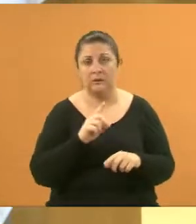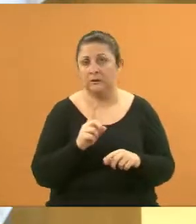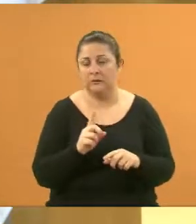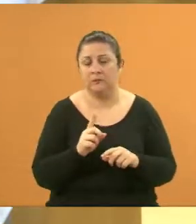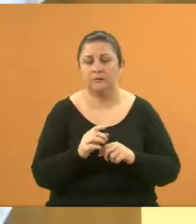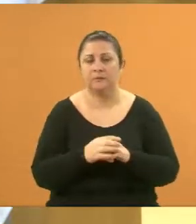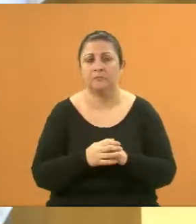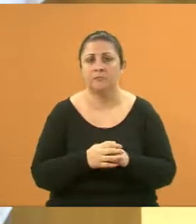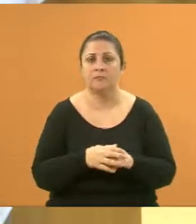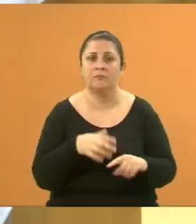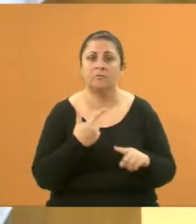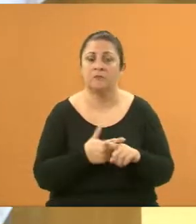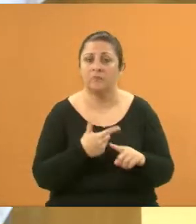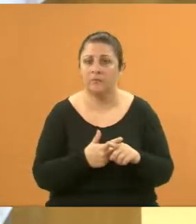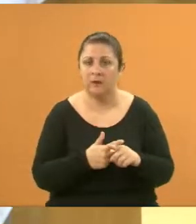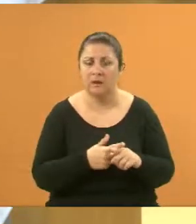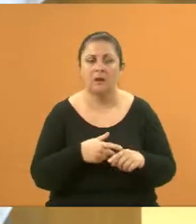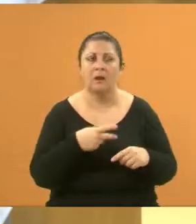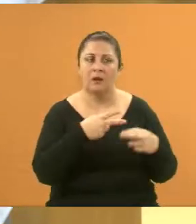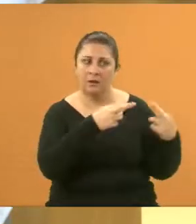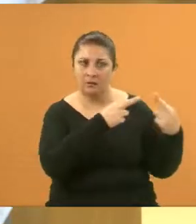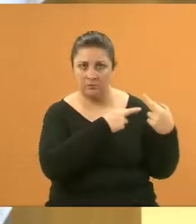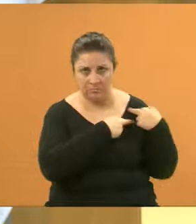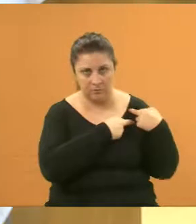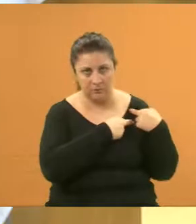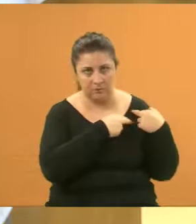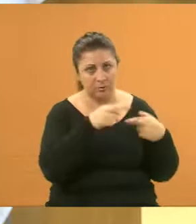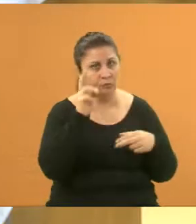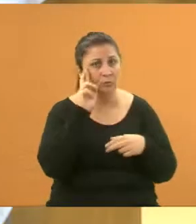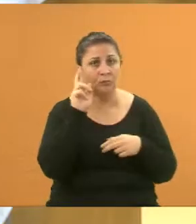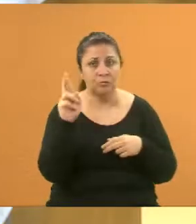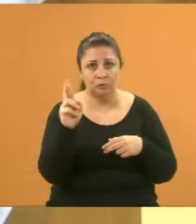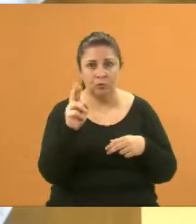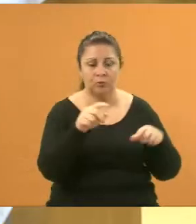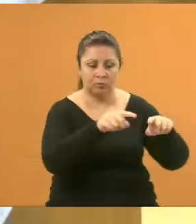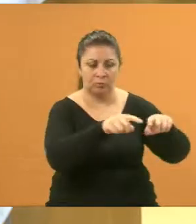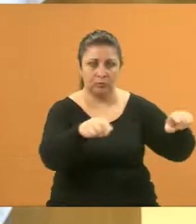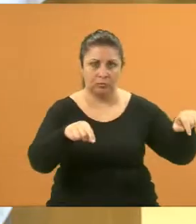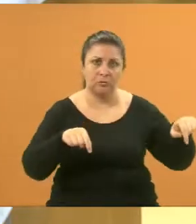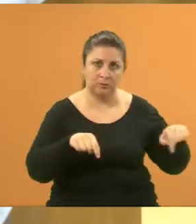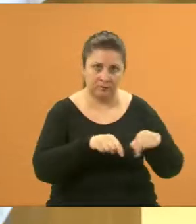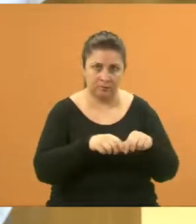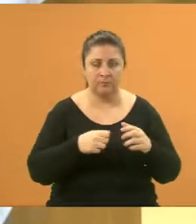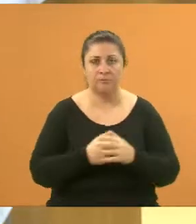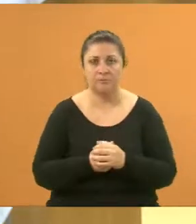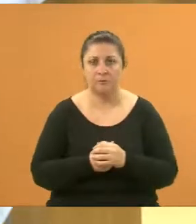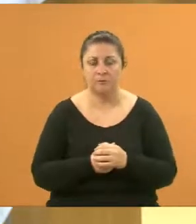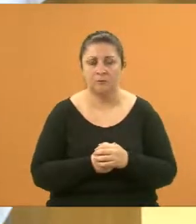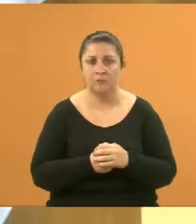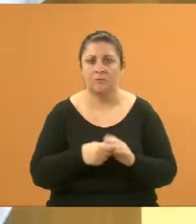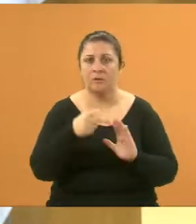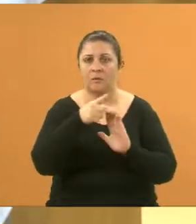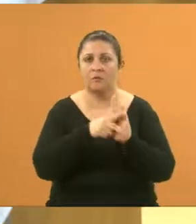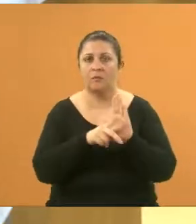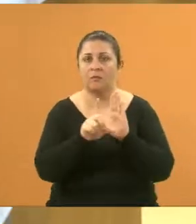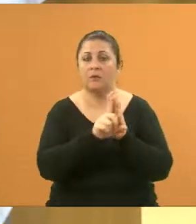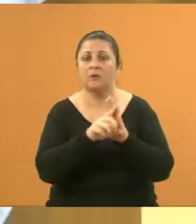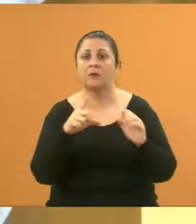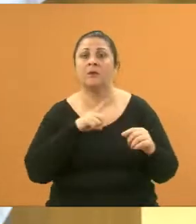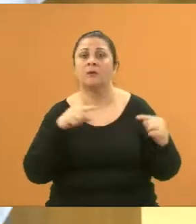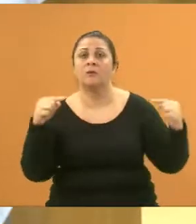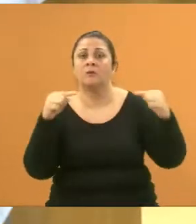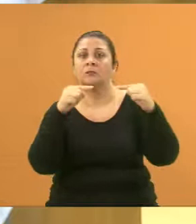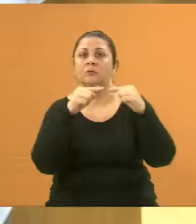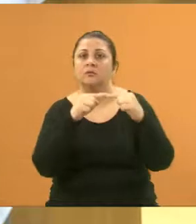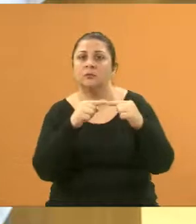fazer, pois esta continua de responsabilidade do munícipe, tendo este projeto de lei o objetivo